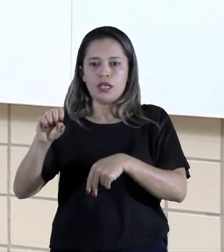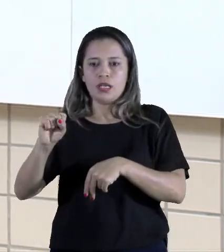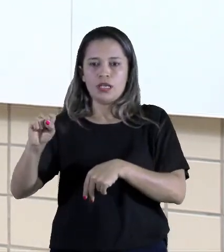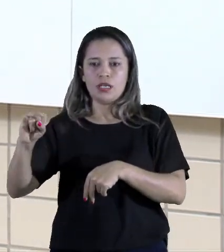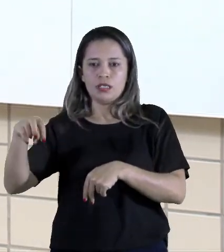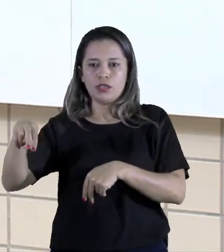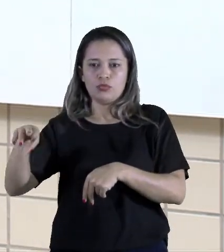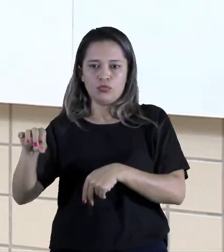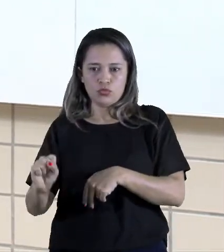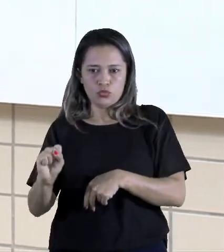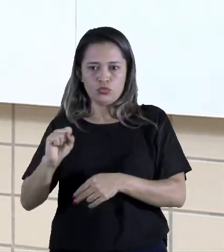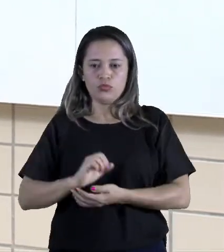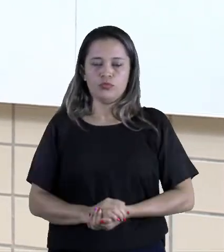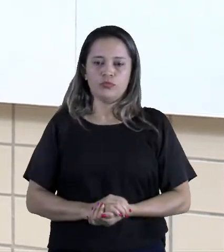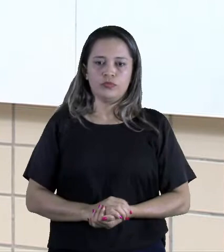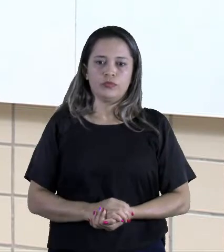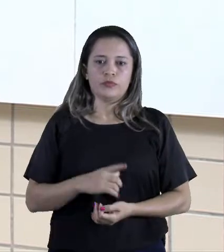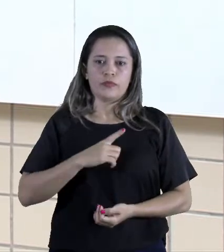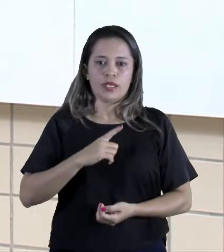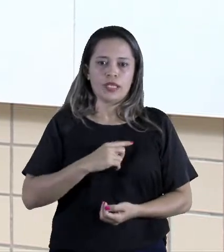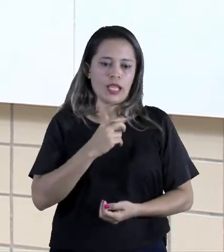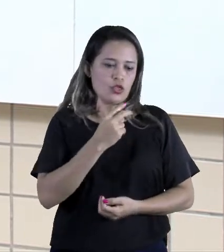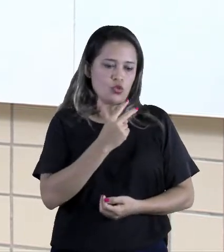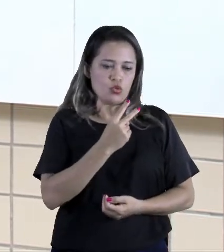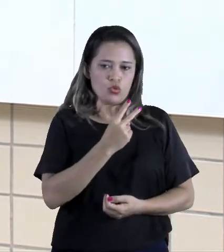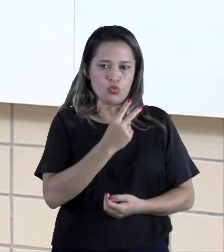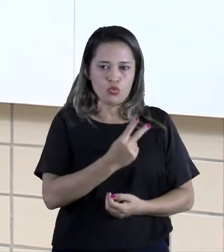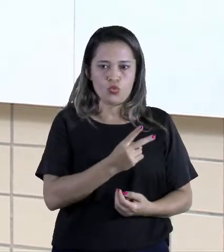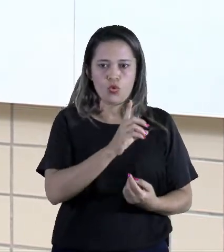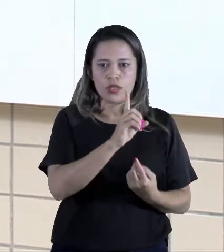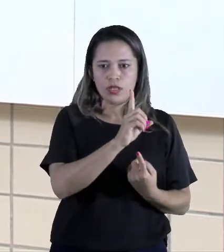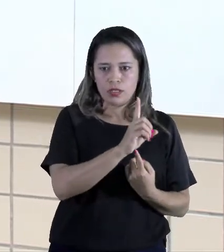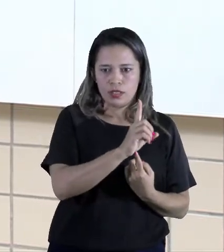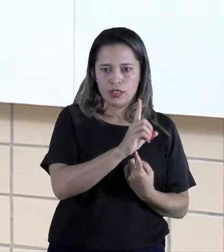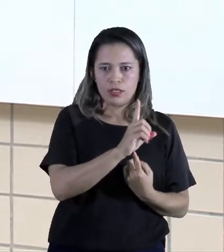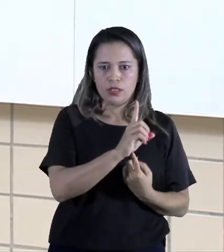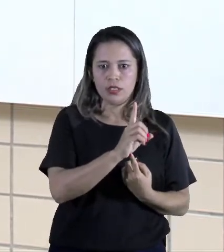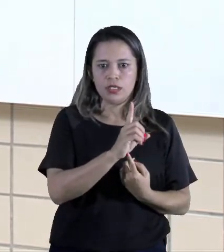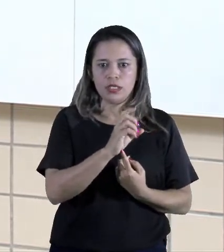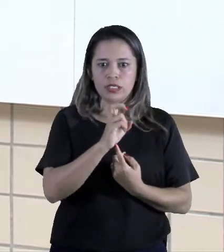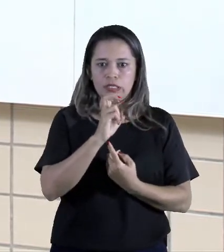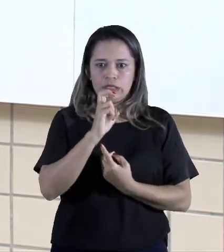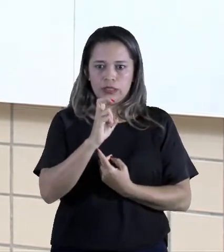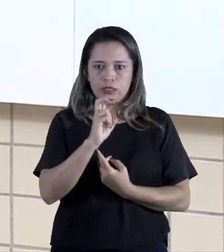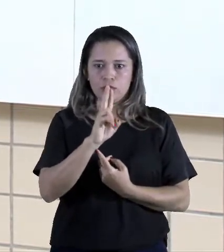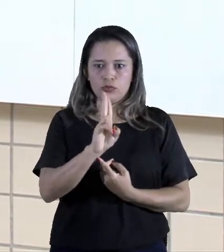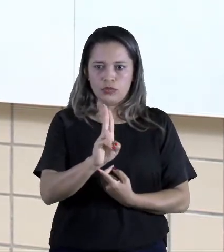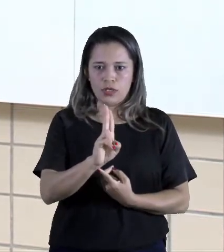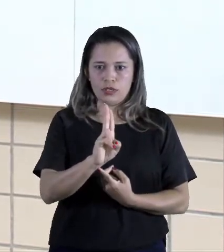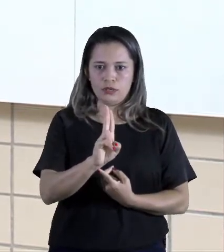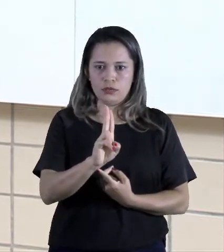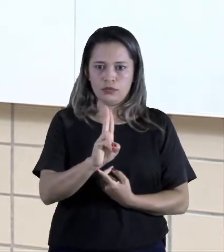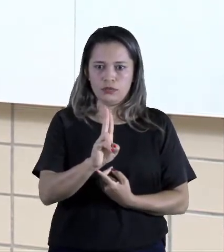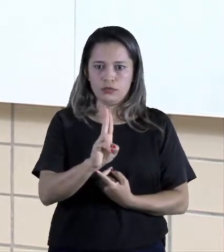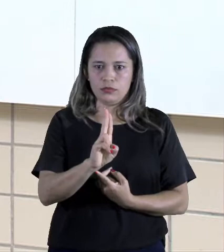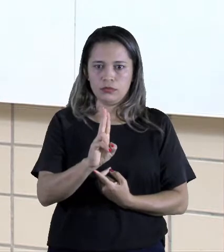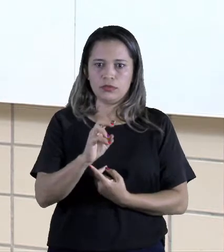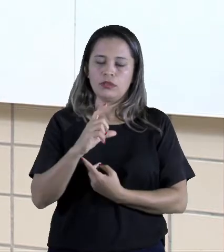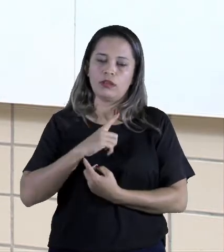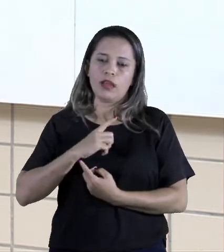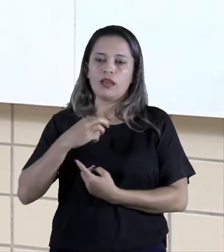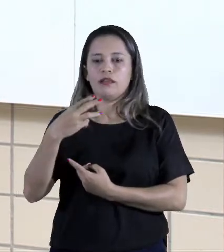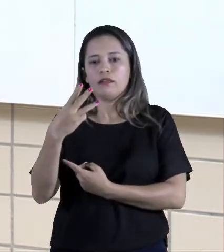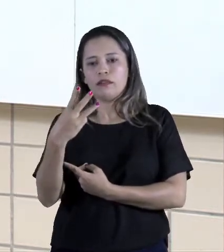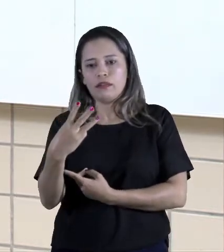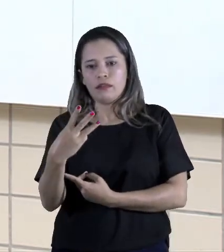temos aqui, ó, 2 dezenas, 5 unidades, temos 3 décimos e